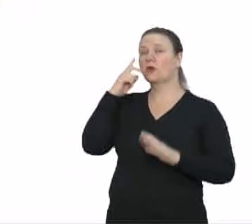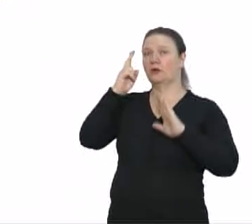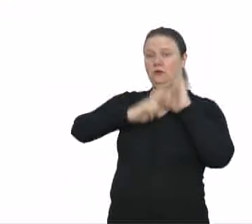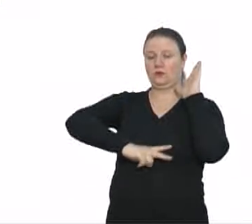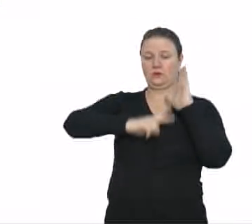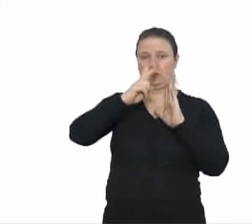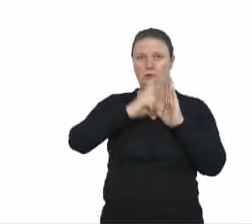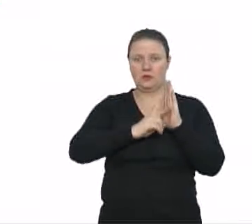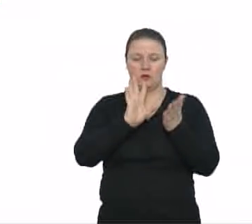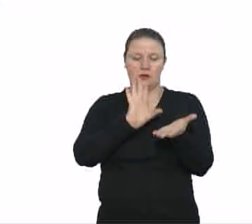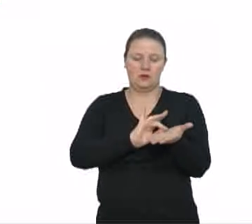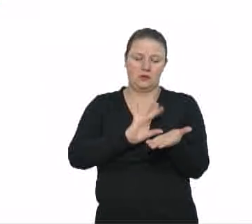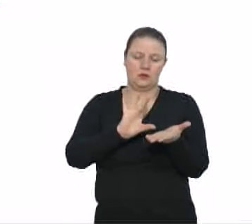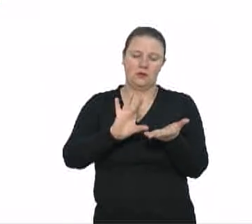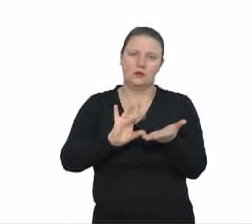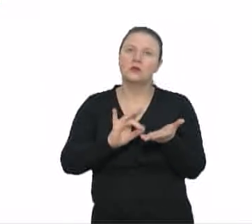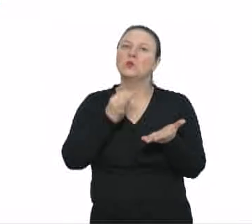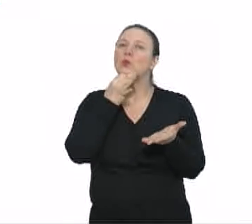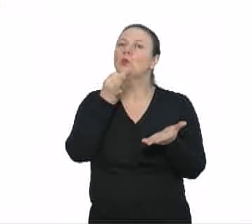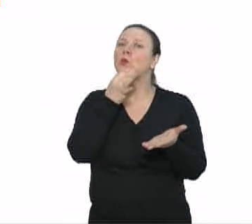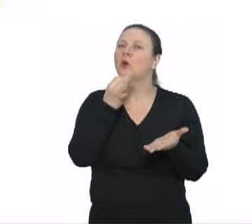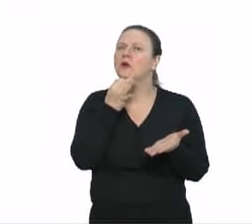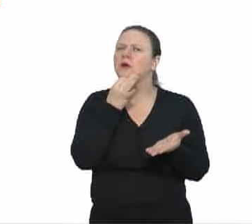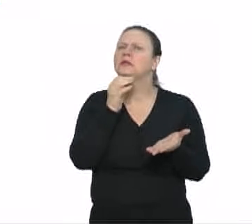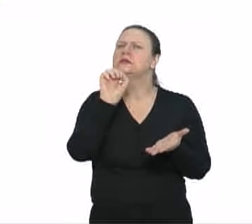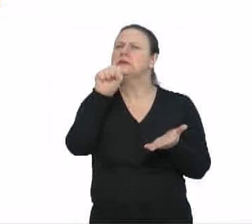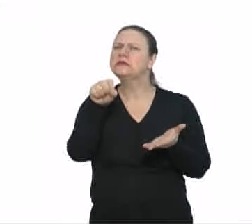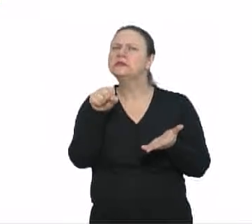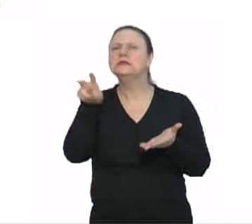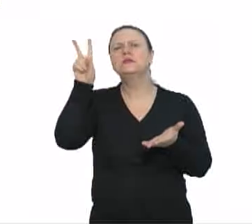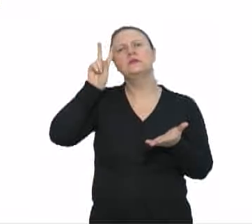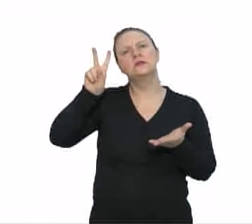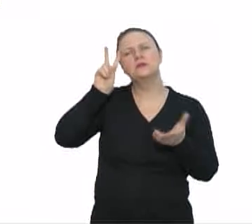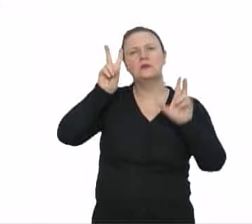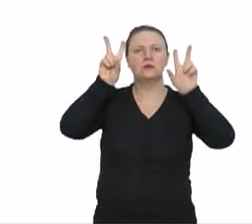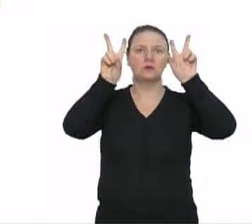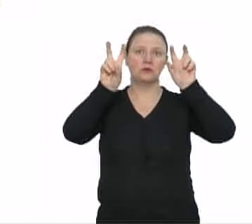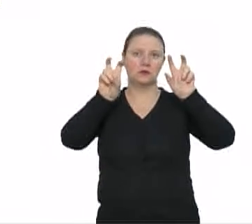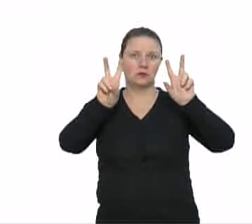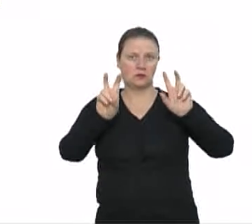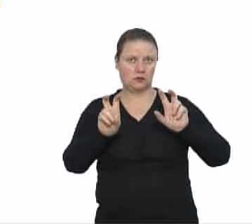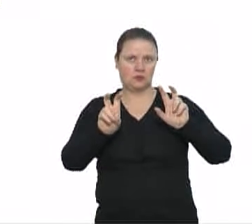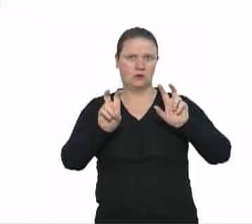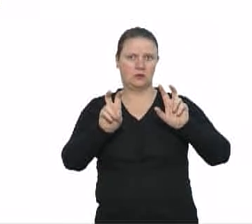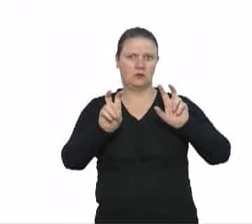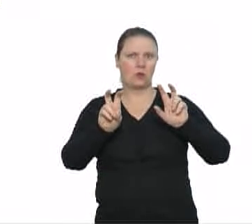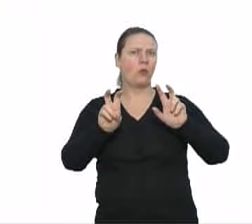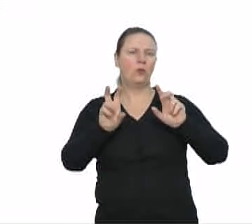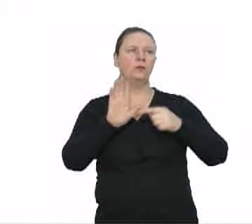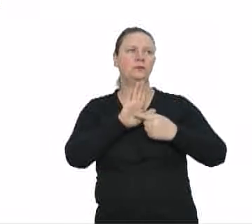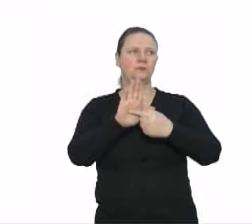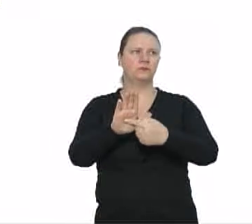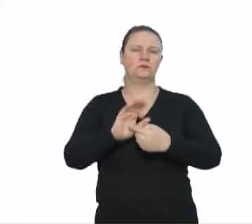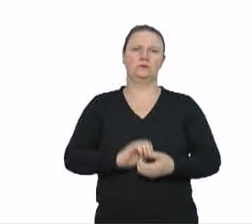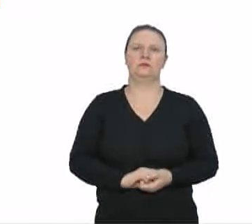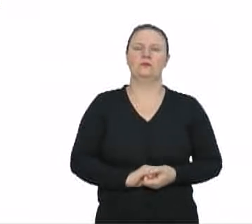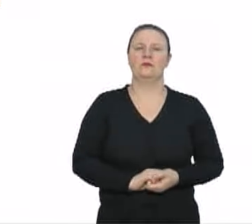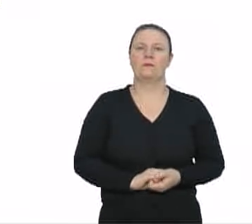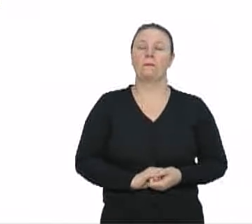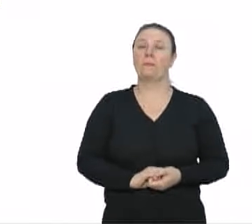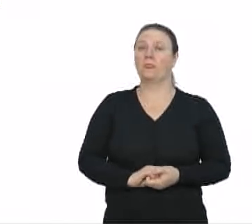artigos de opinião? Se sim, procure lembrar da temática que abordavam.